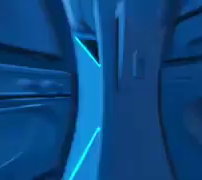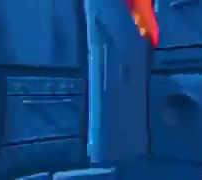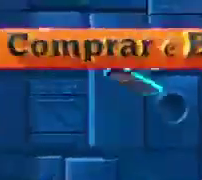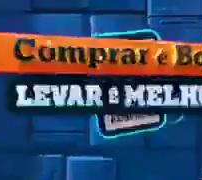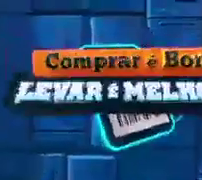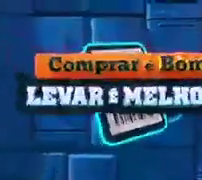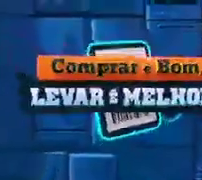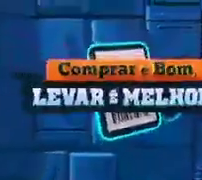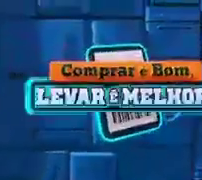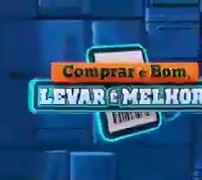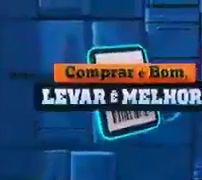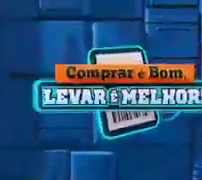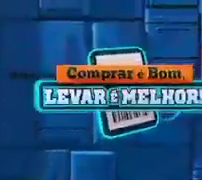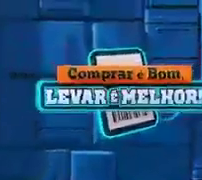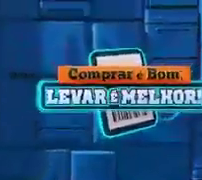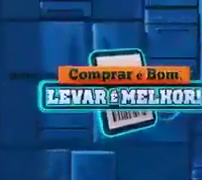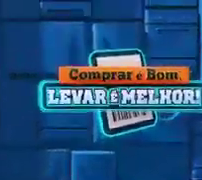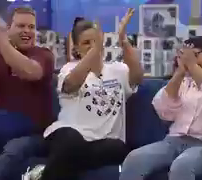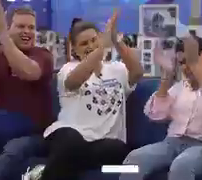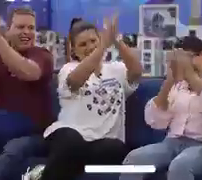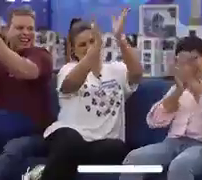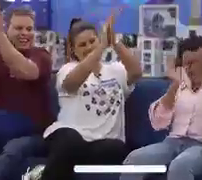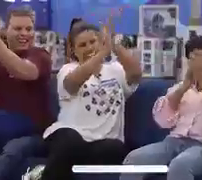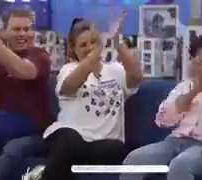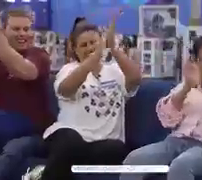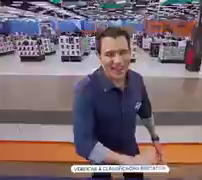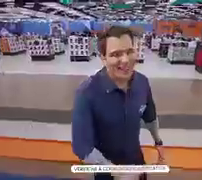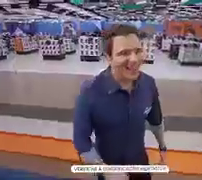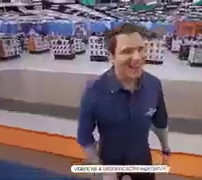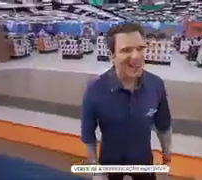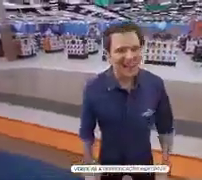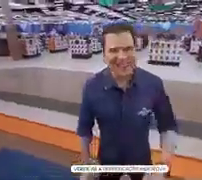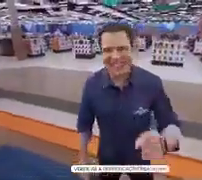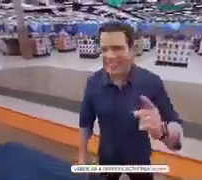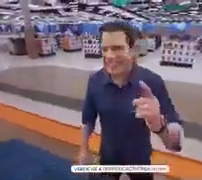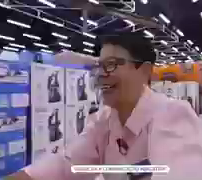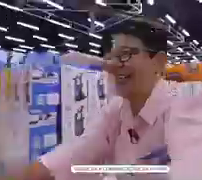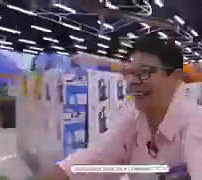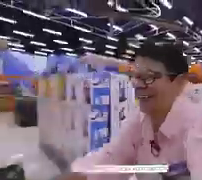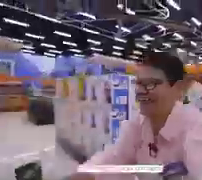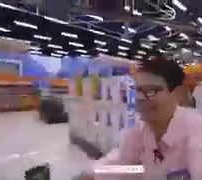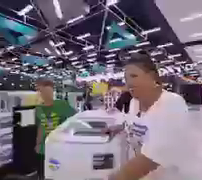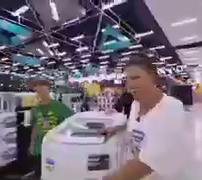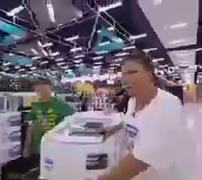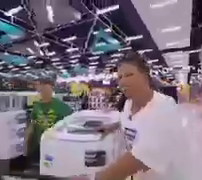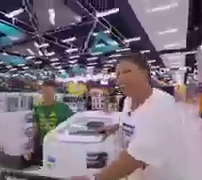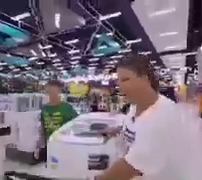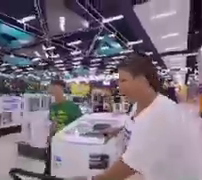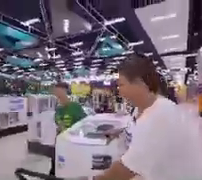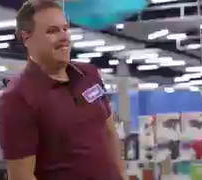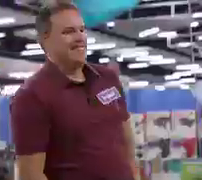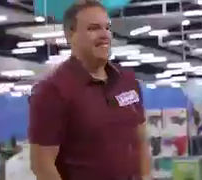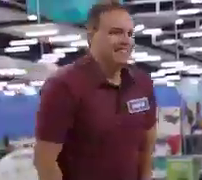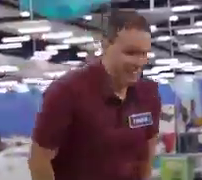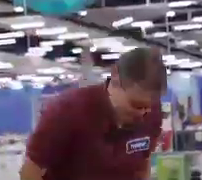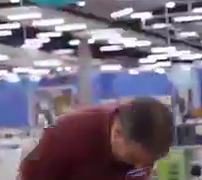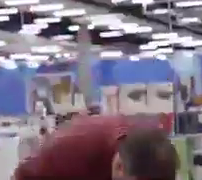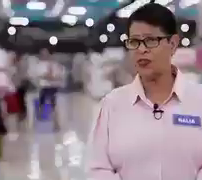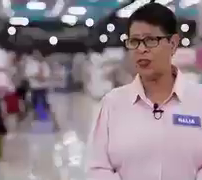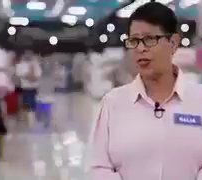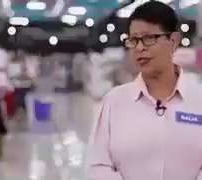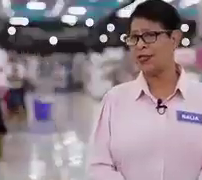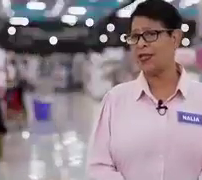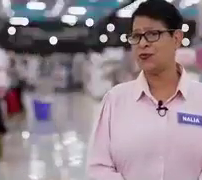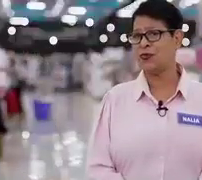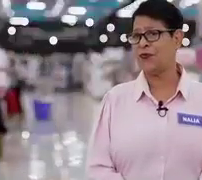adora. Já aproveita que a família tá reunida. É hora de adrenalina. Vamos que vamos. Eu pensei que era